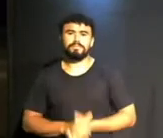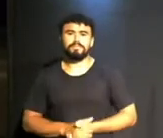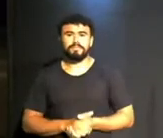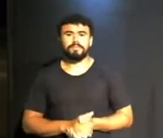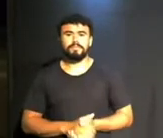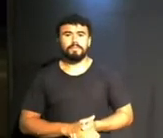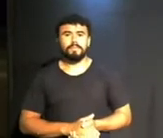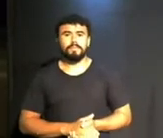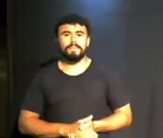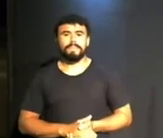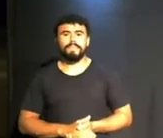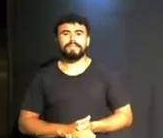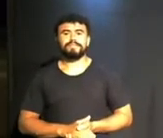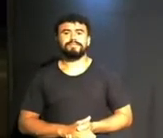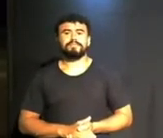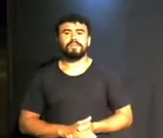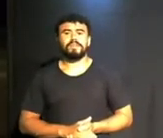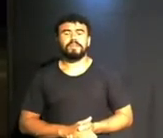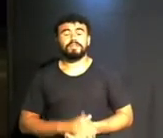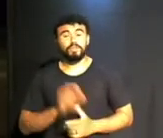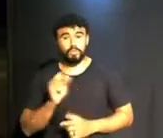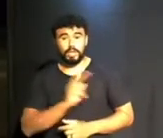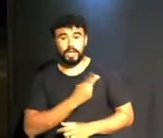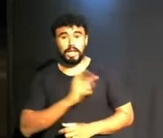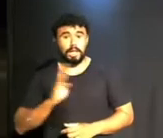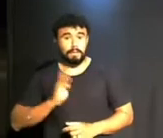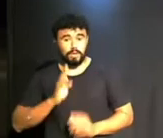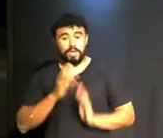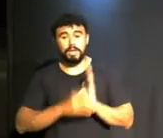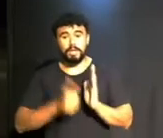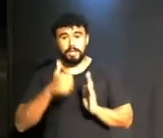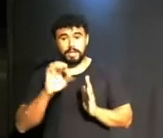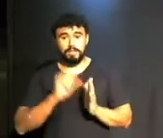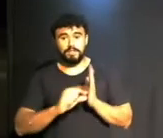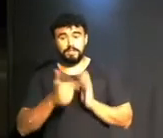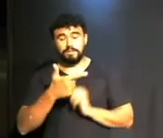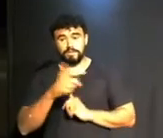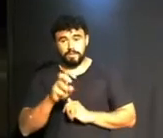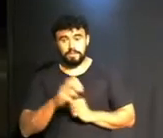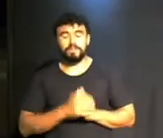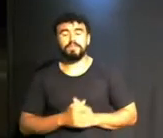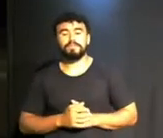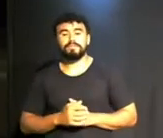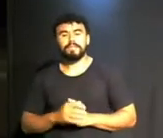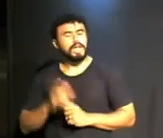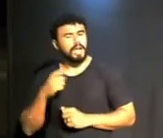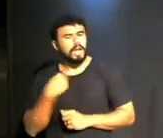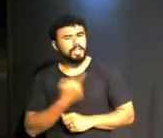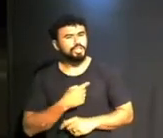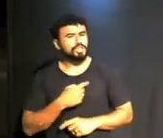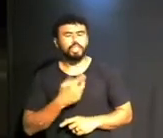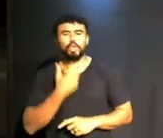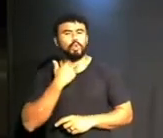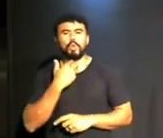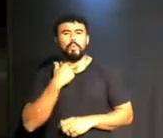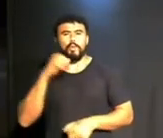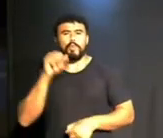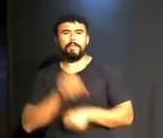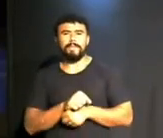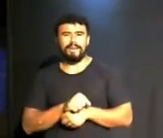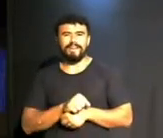veja que o autor que se quer levar os hebreus no capítulo 10 verso 25 diz não deixemos de nos reunir